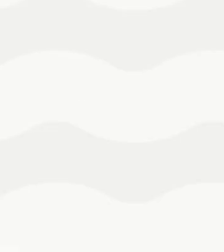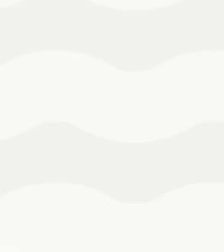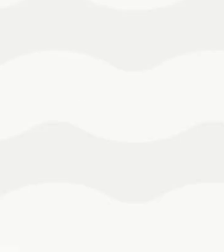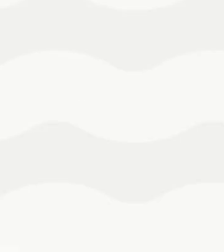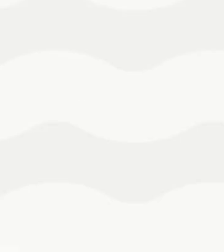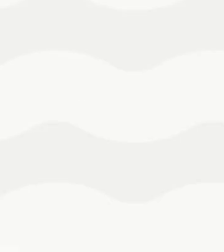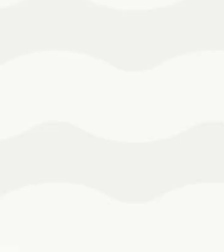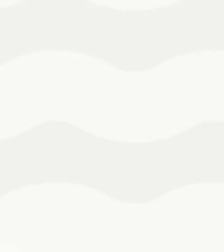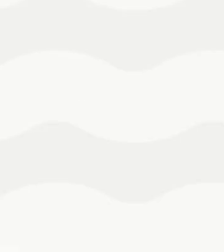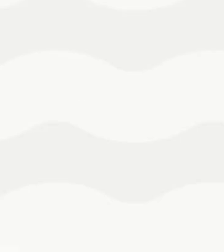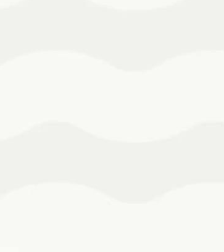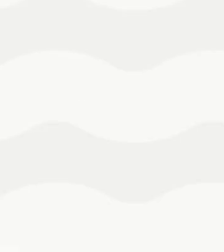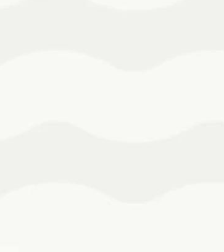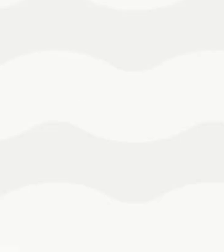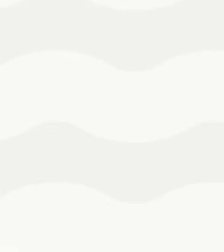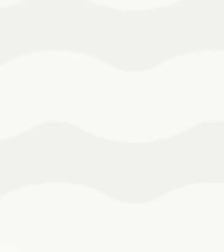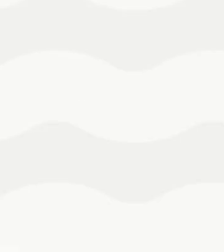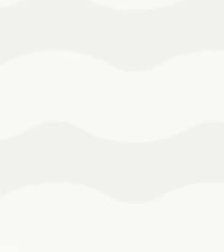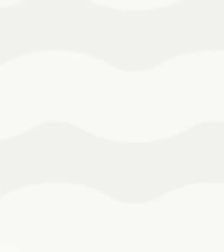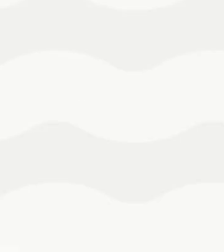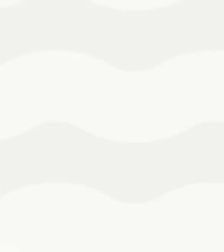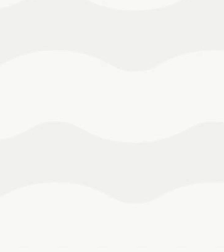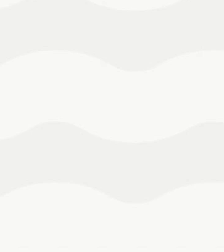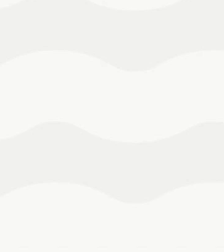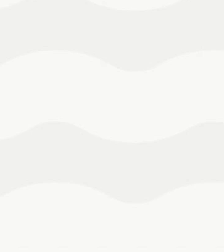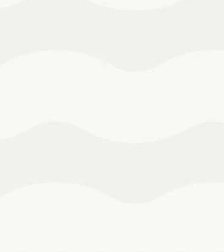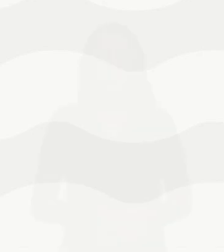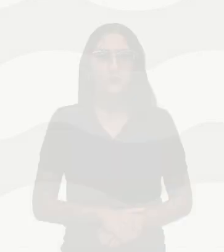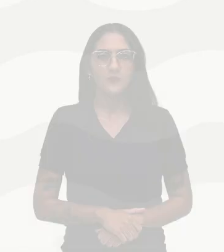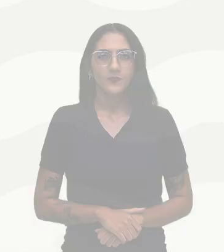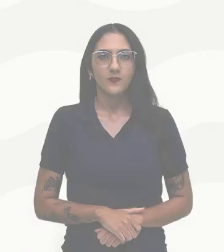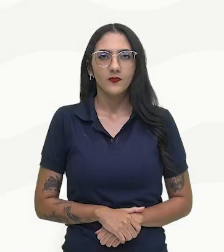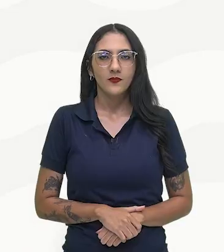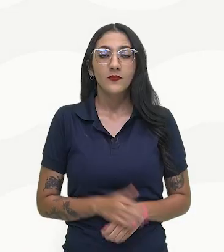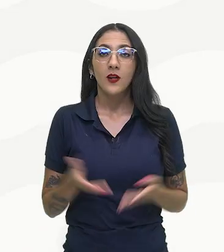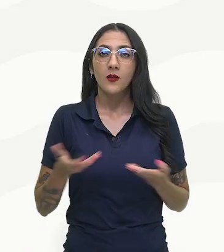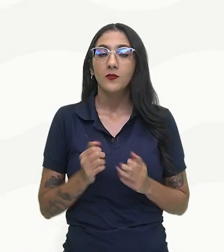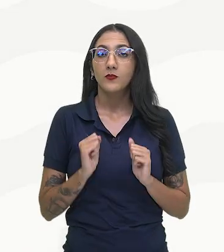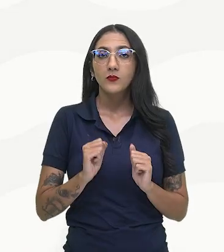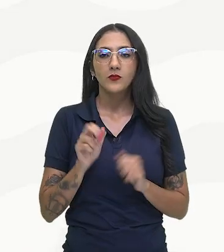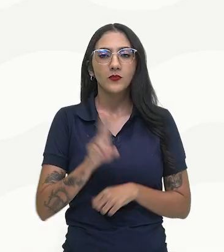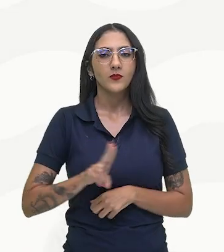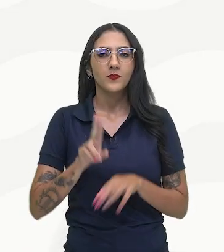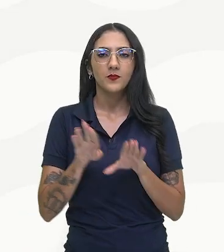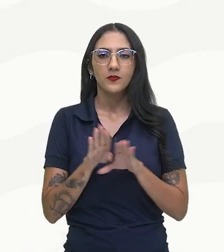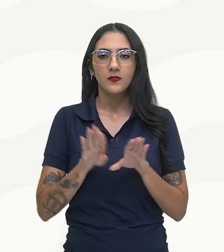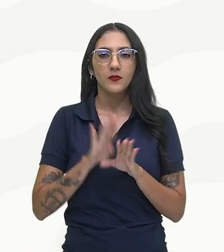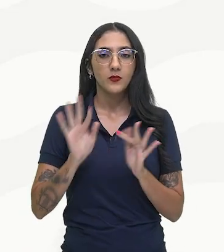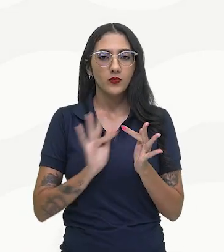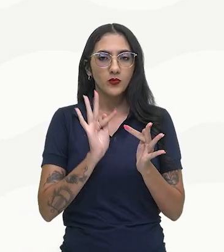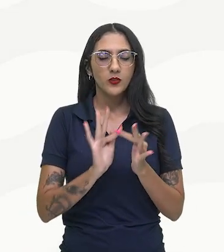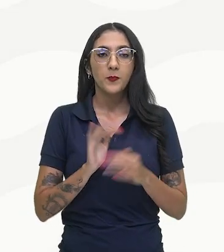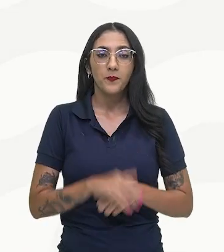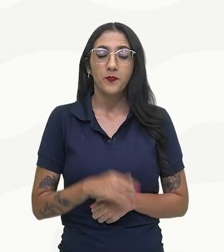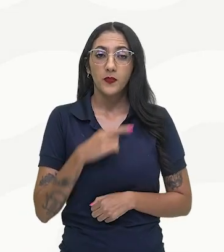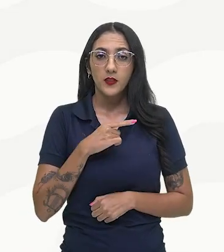pode representar ela por uma função. E é a questão que a gente tinha no nosso problema. Existia uma área